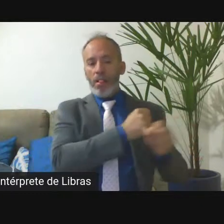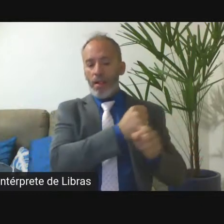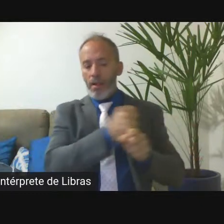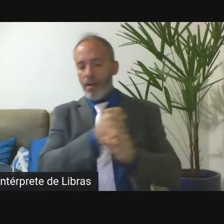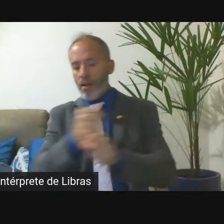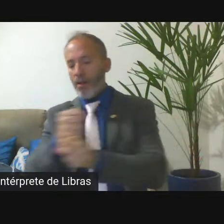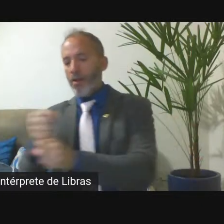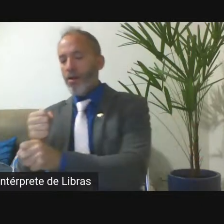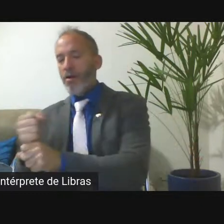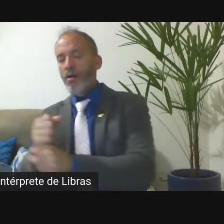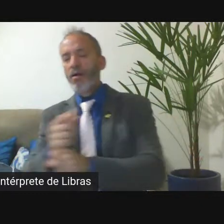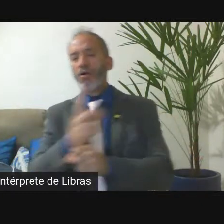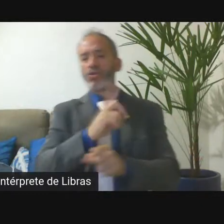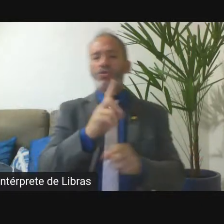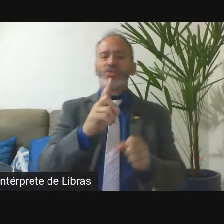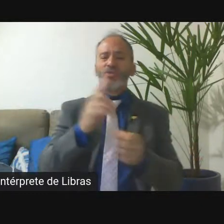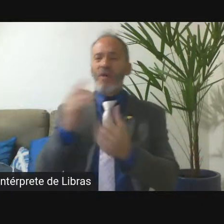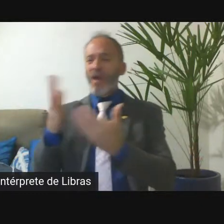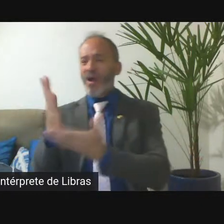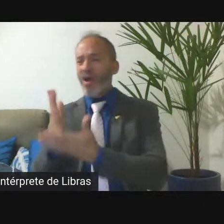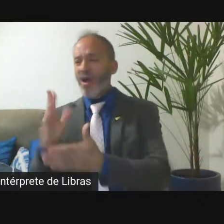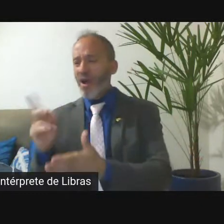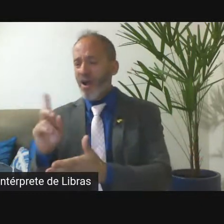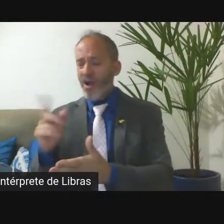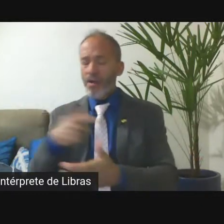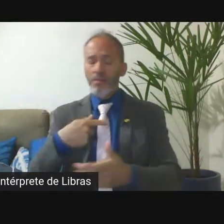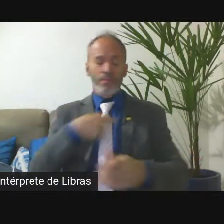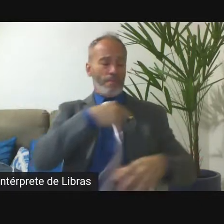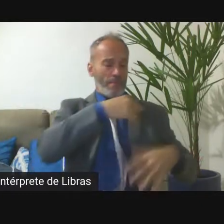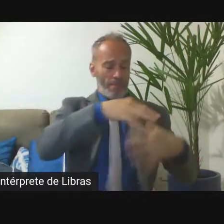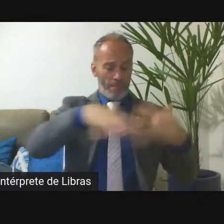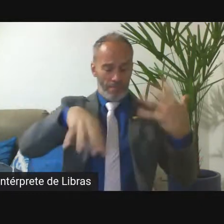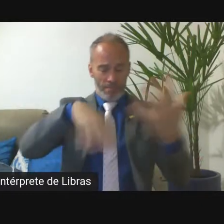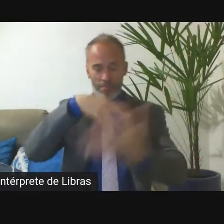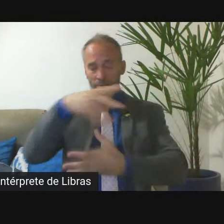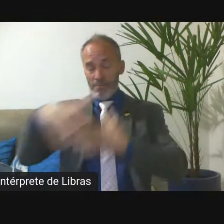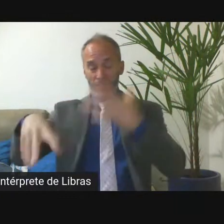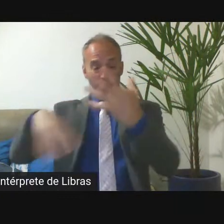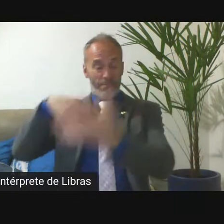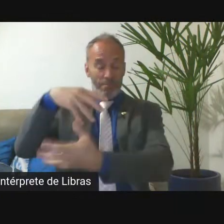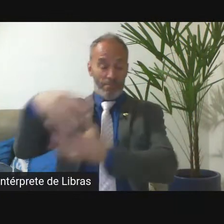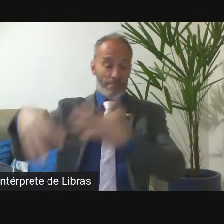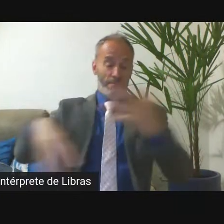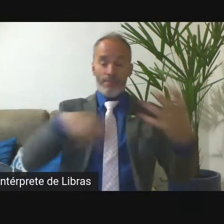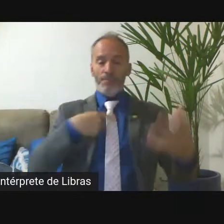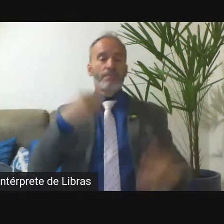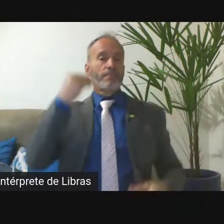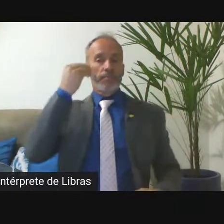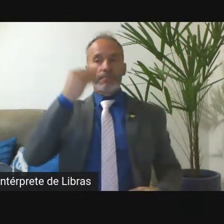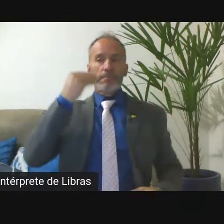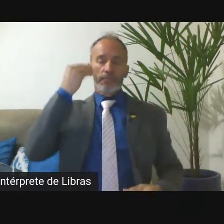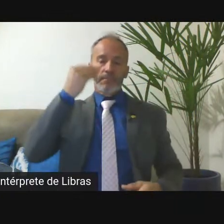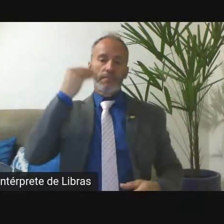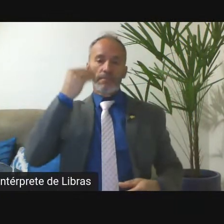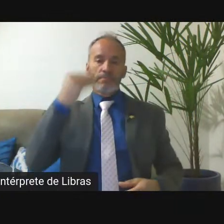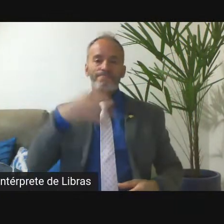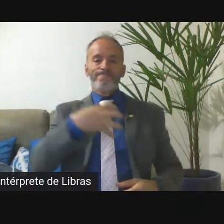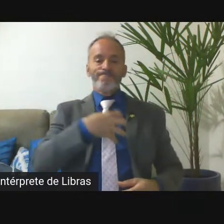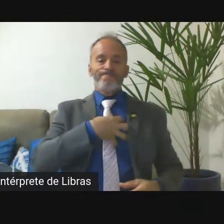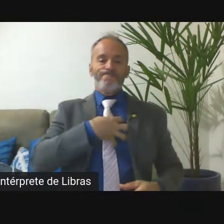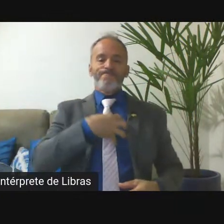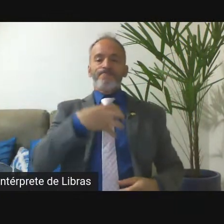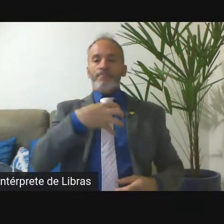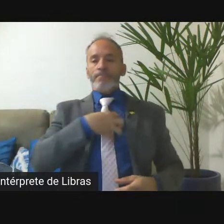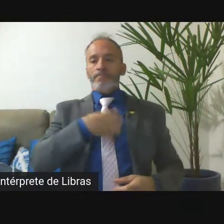passo em que dias eram intermináveis, foram uma mistura extraordinária, de experiências, sentimentos